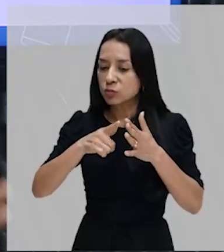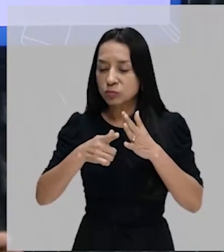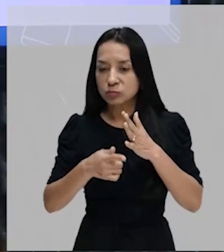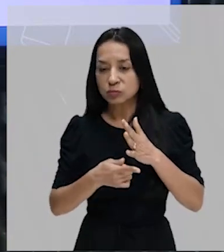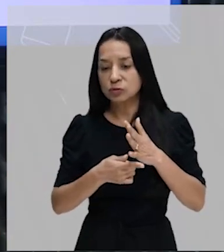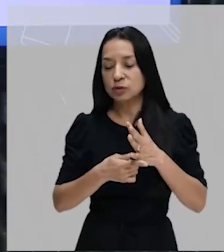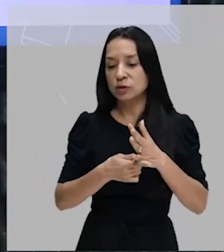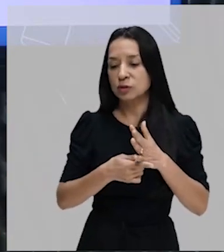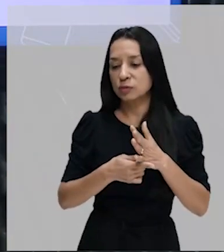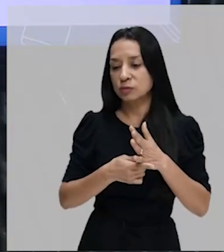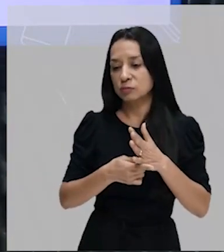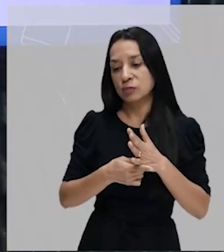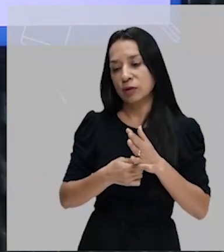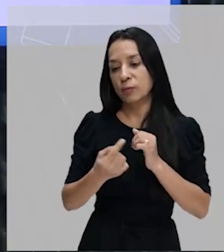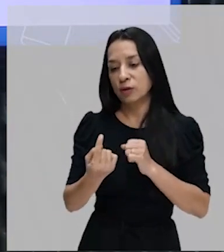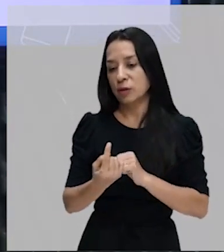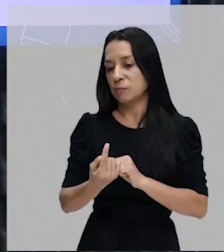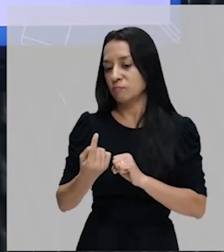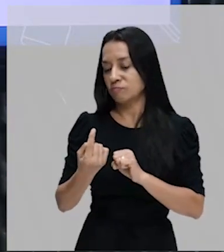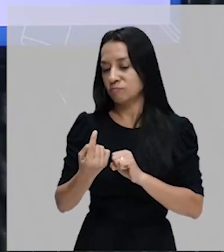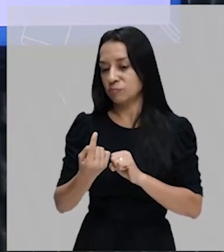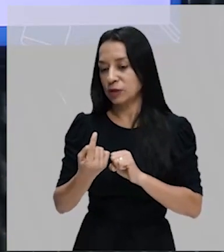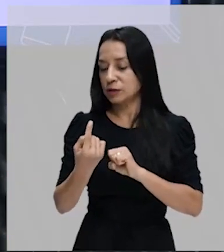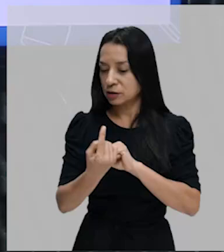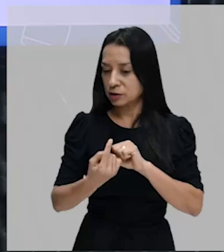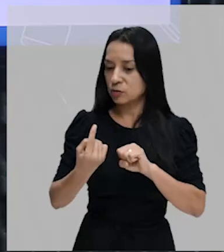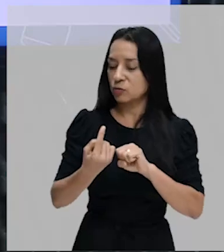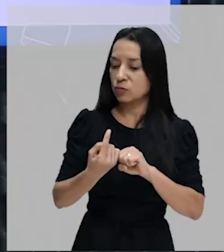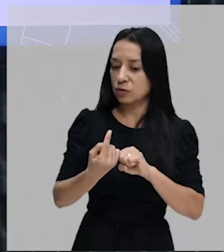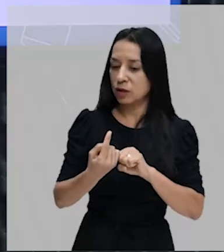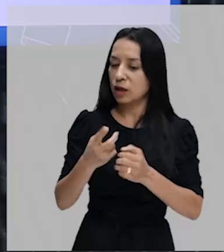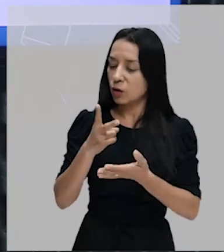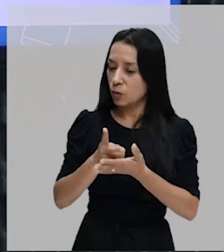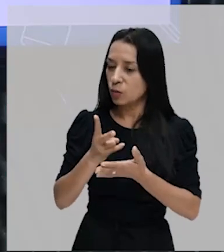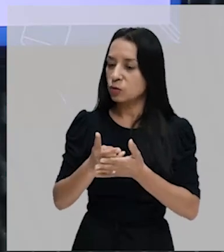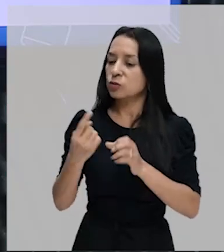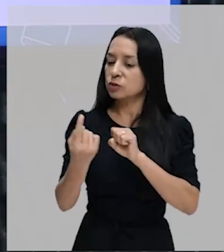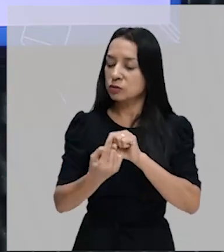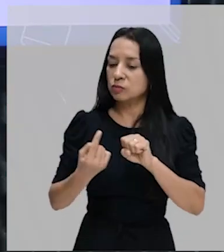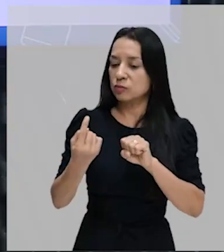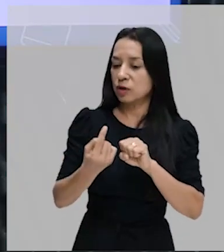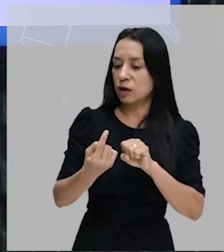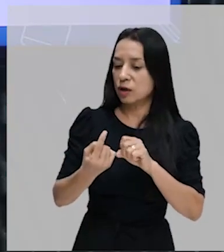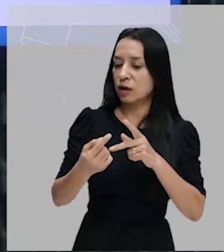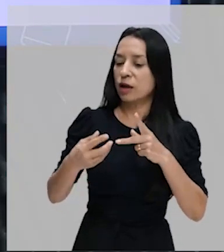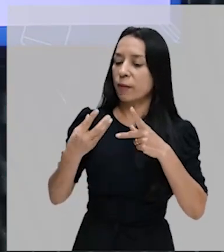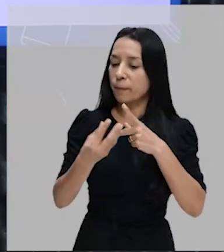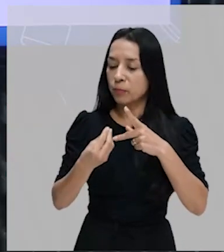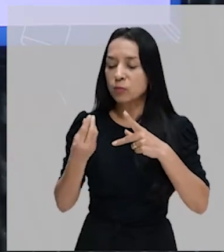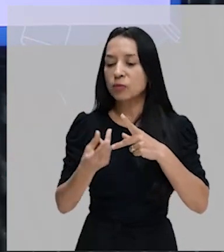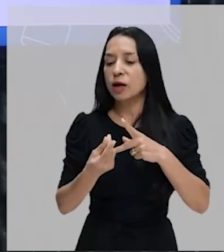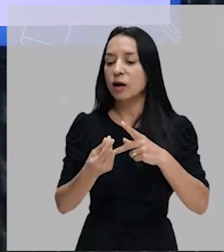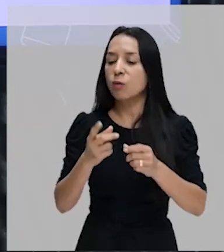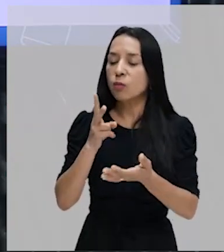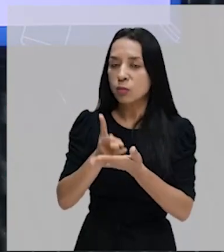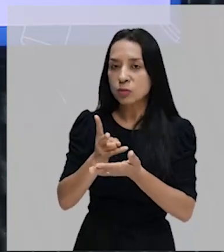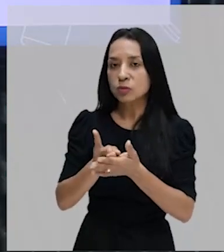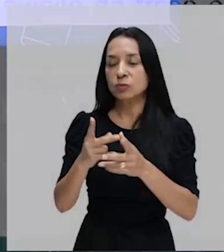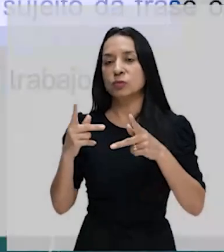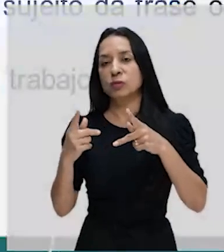É singular, permanece no singular. É plural, vai para o plural. E assim no masculino e no